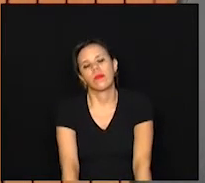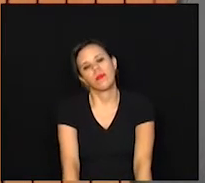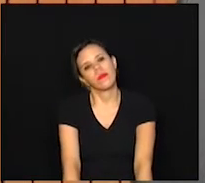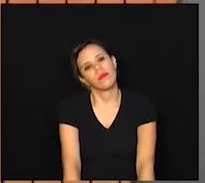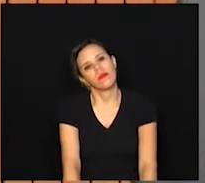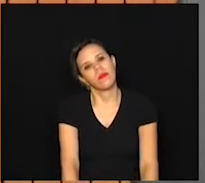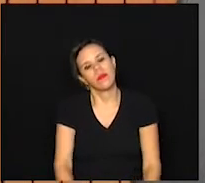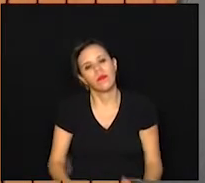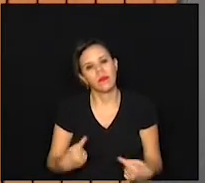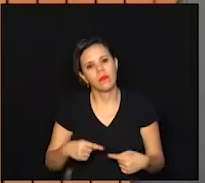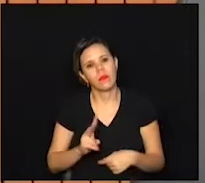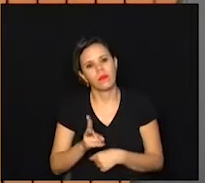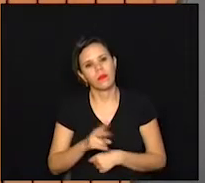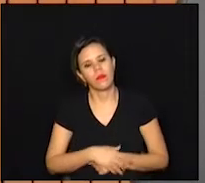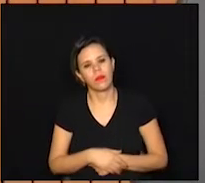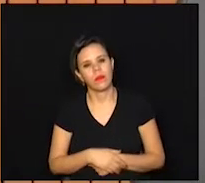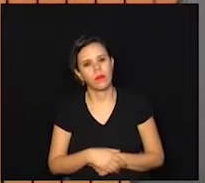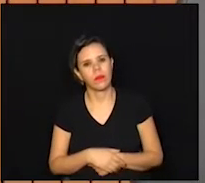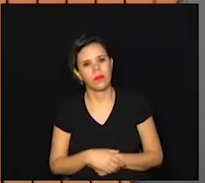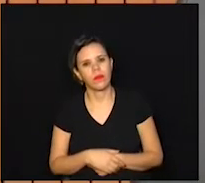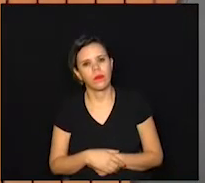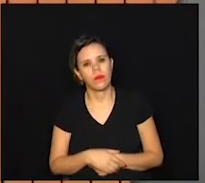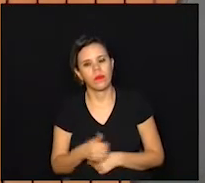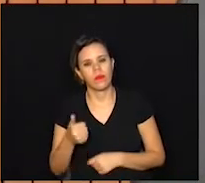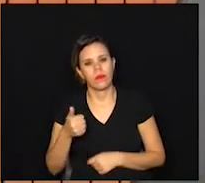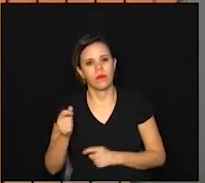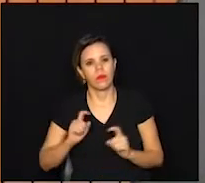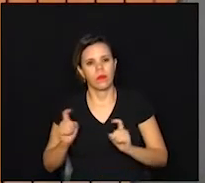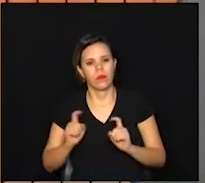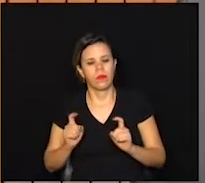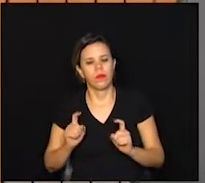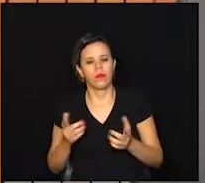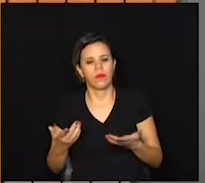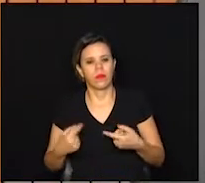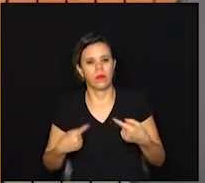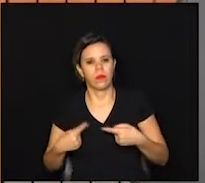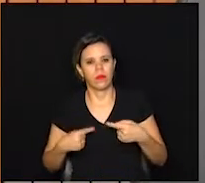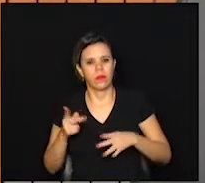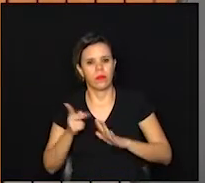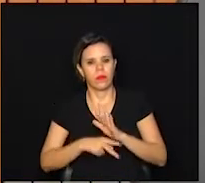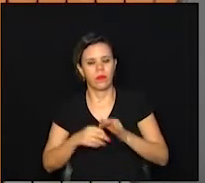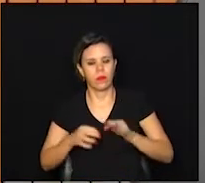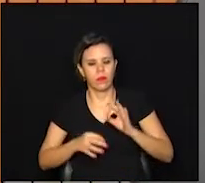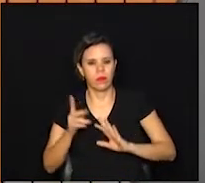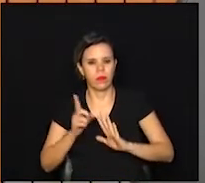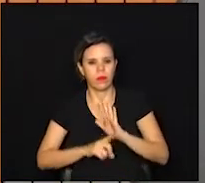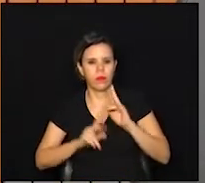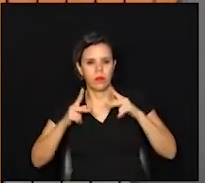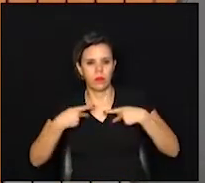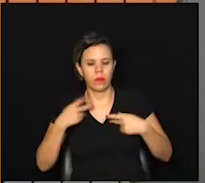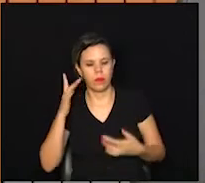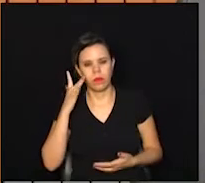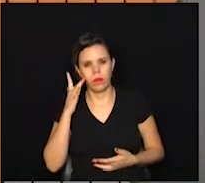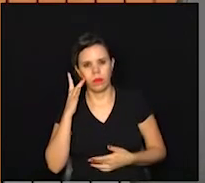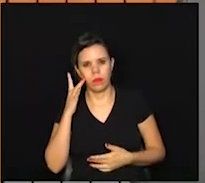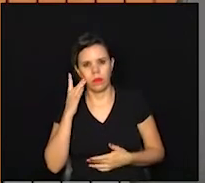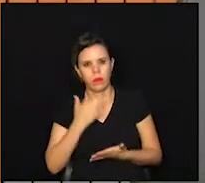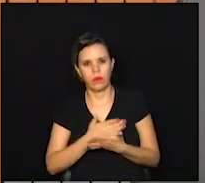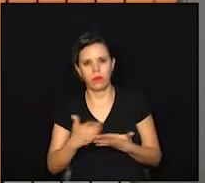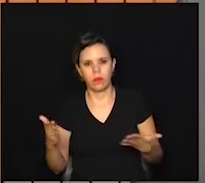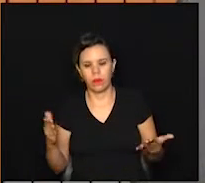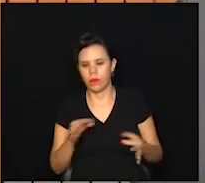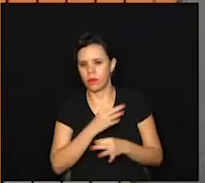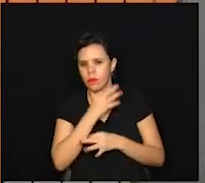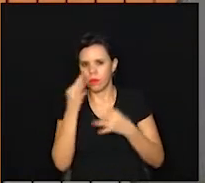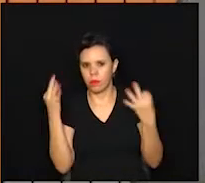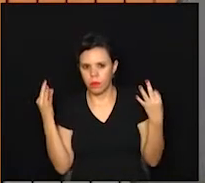nessa discussão, né, porque essa, igual eu coloquei, é a primeira discussão que a gente está fazendo do Plano Municipal de Direitos Humanos. Acho que a gente começou super